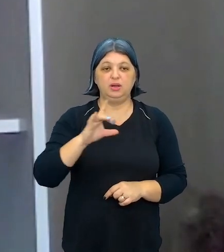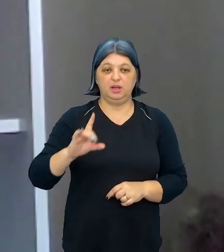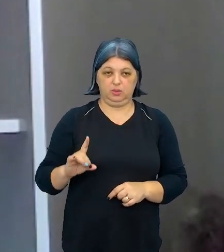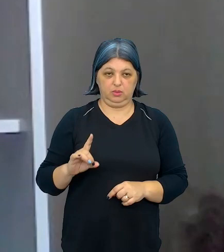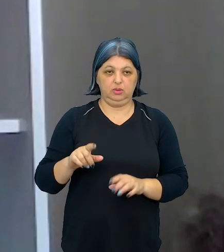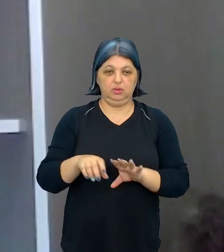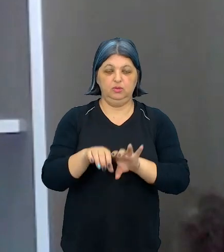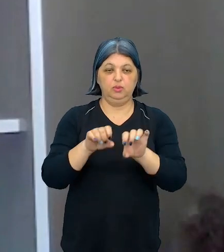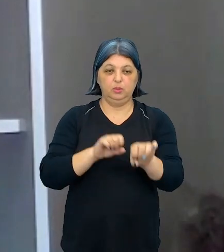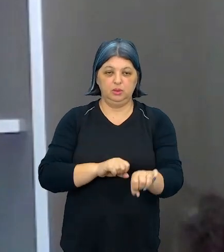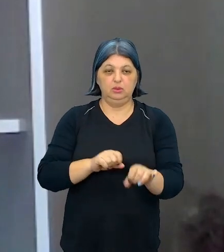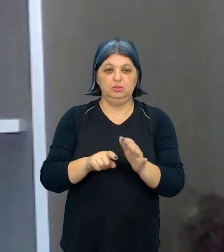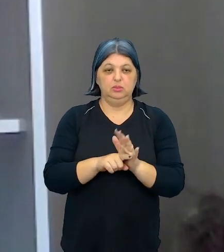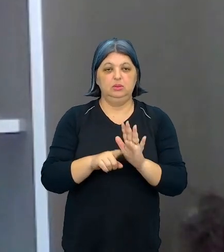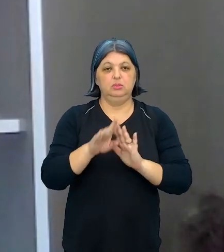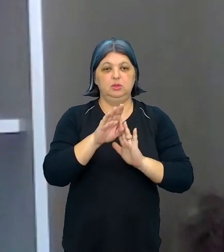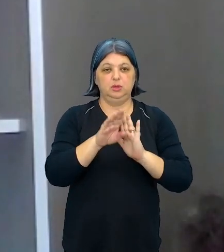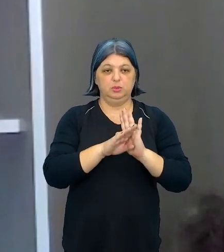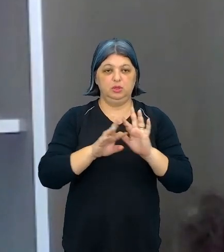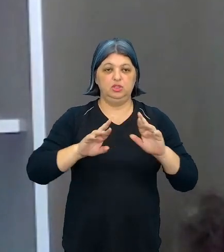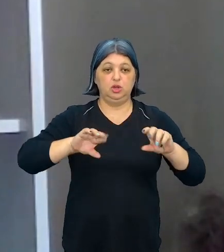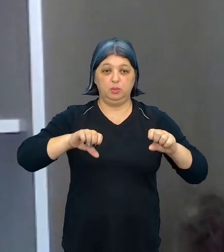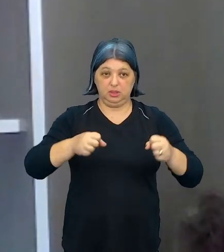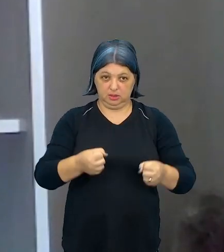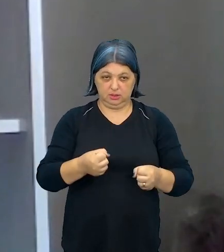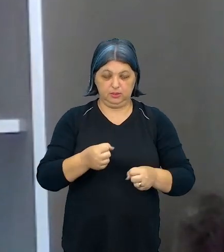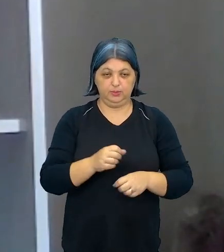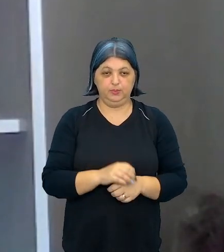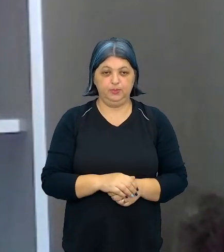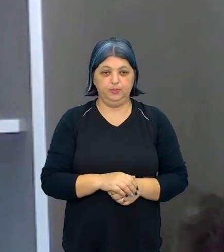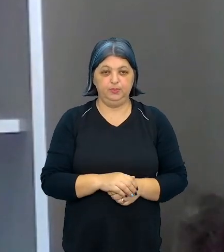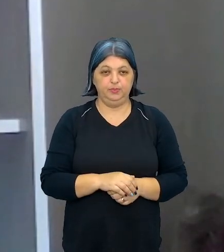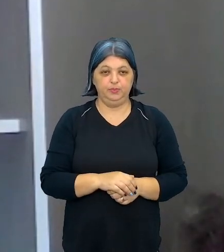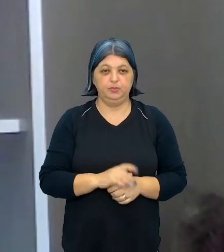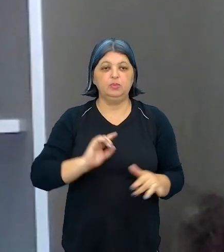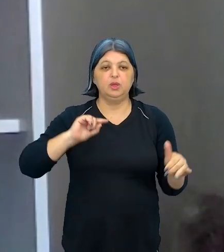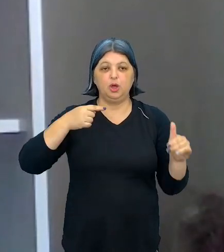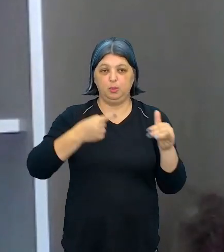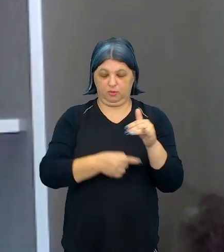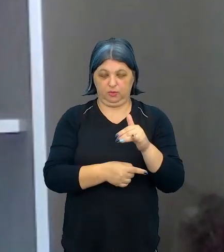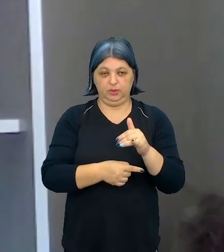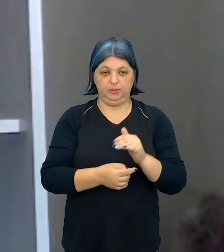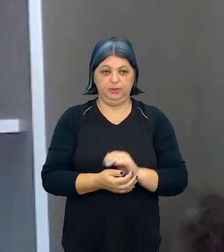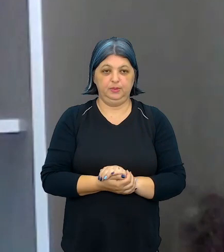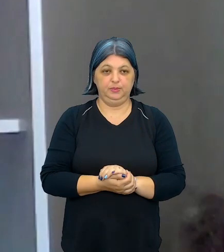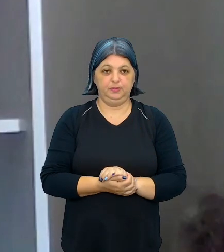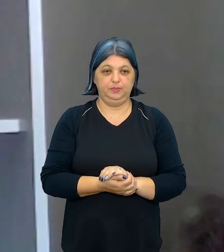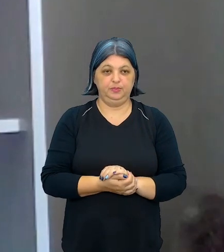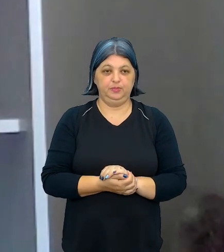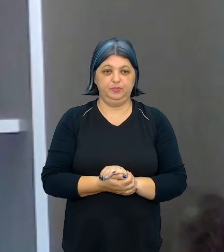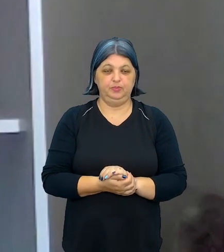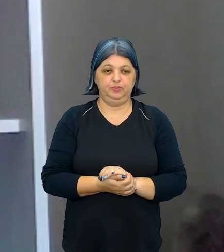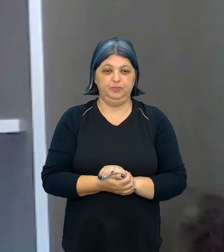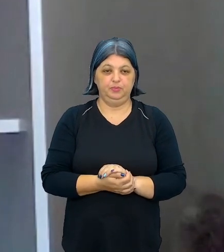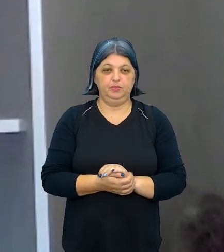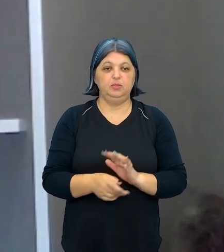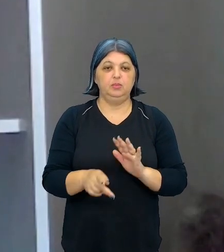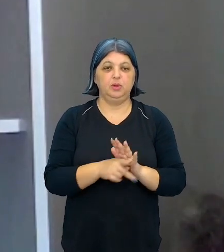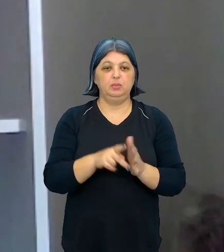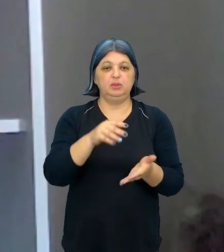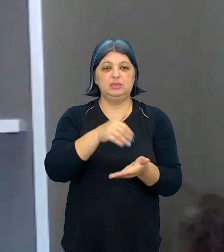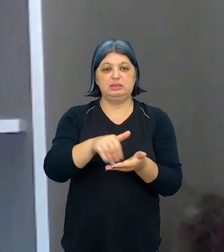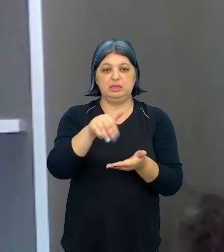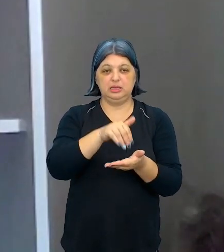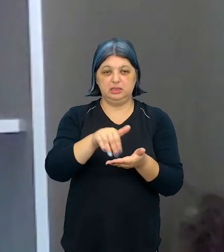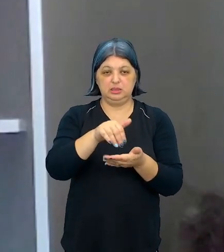das formações do programa de recuperação e aprofundamento, né? Promovido aqui pela